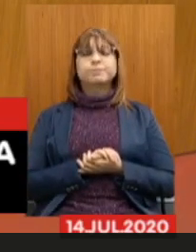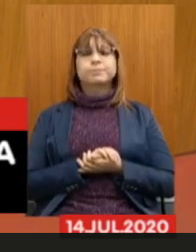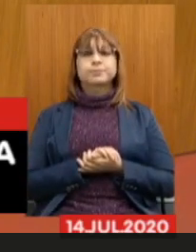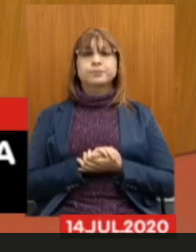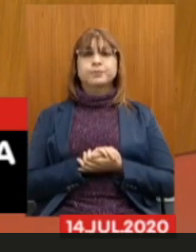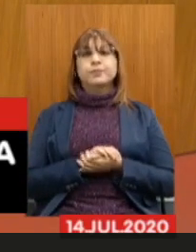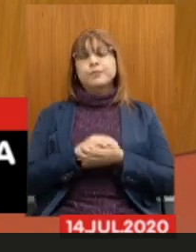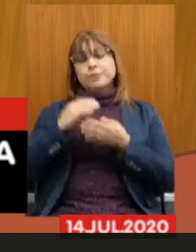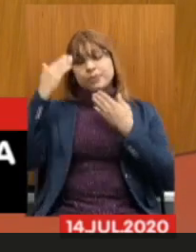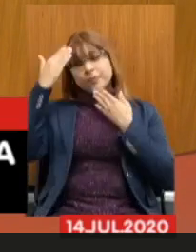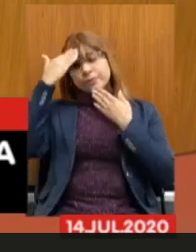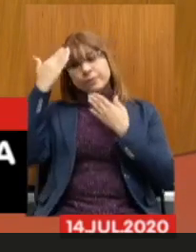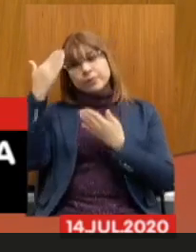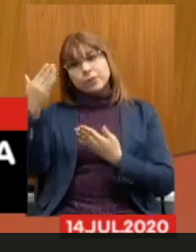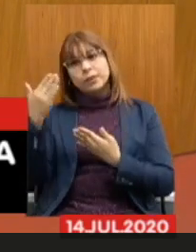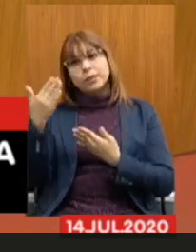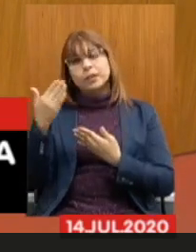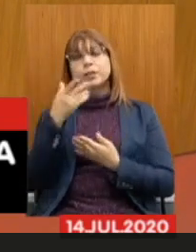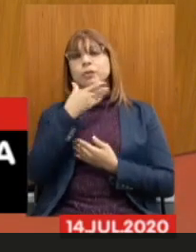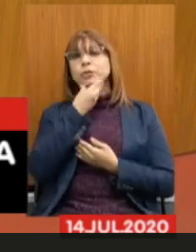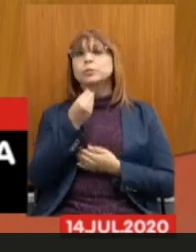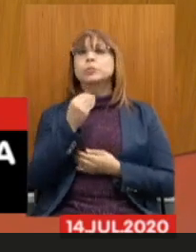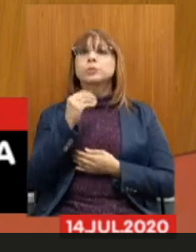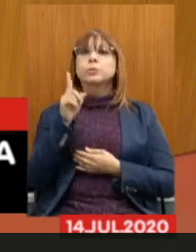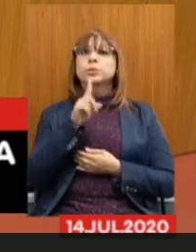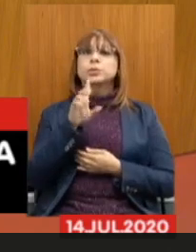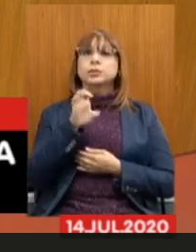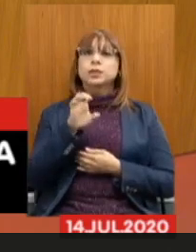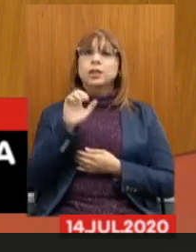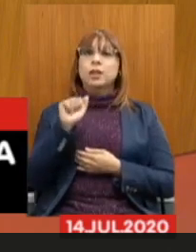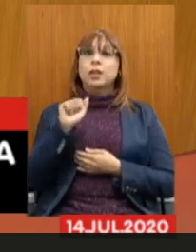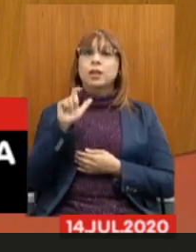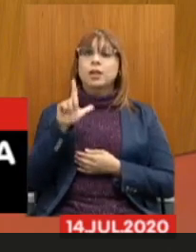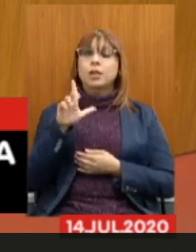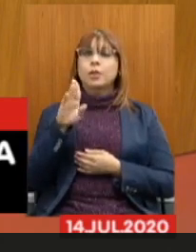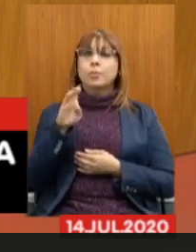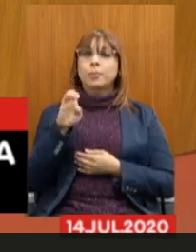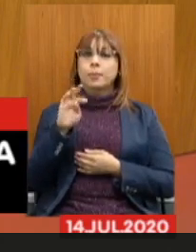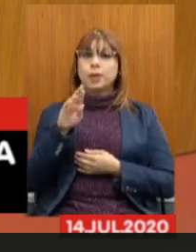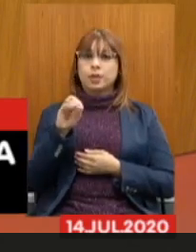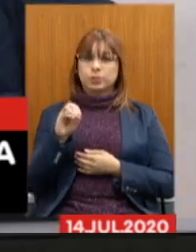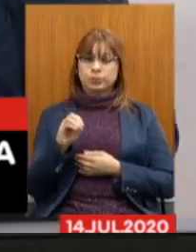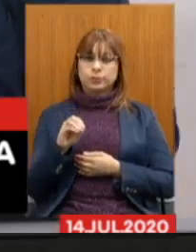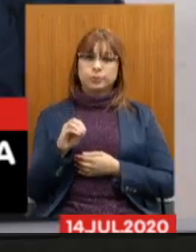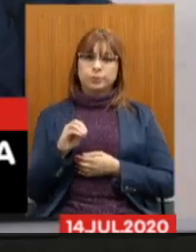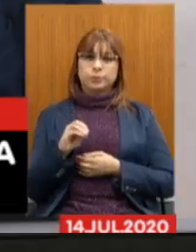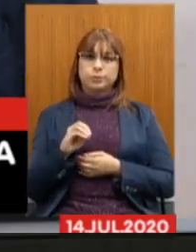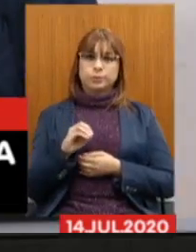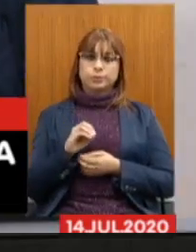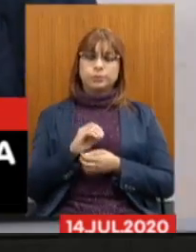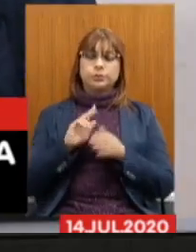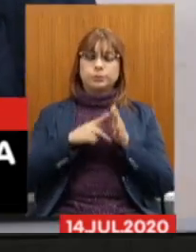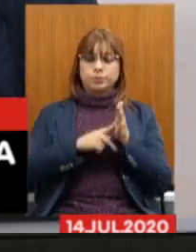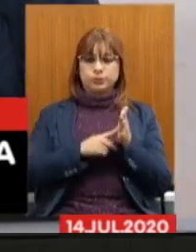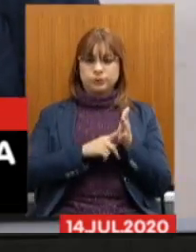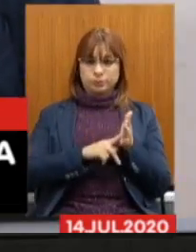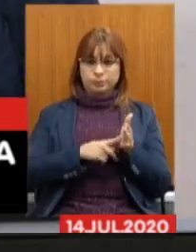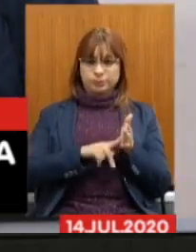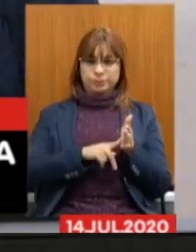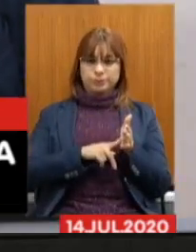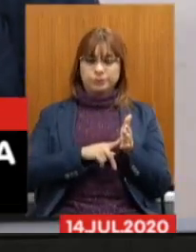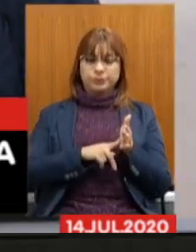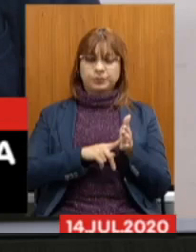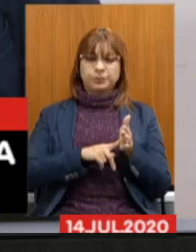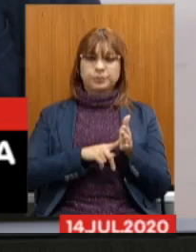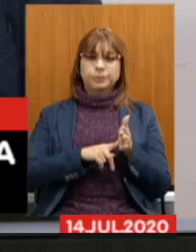Obrigado. Agradecemos, então, ao senhor Zé Alberto Coutinho, do Sindicato dos Trabalhadores Públicos em Transportes e Obras Públicas do